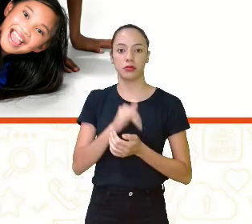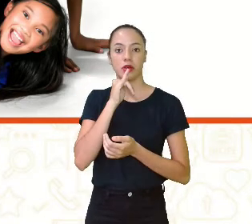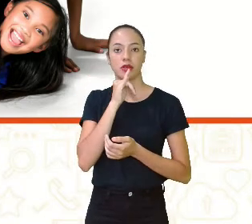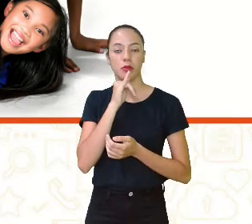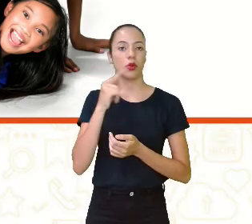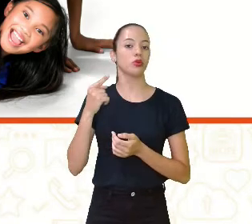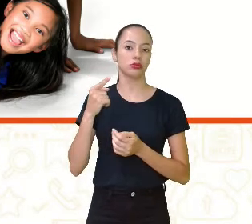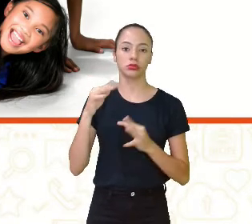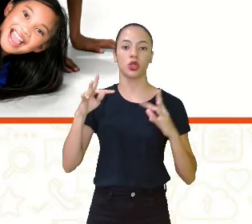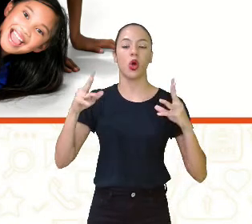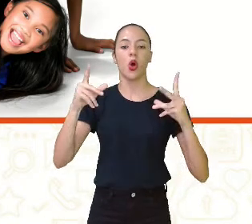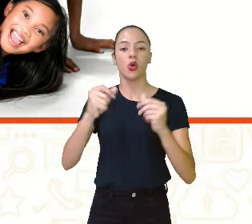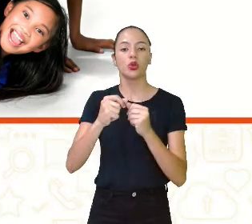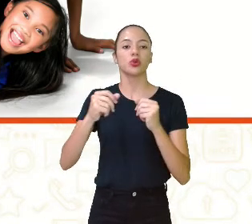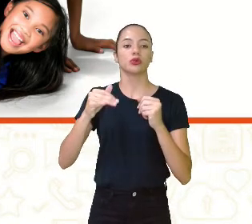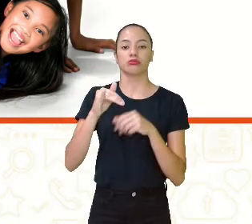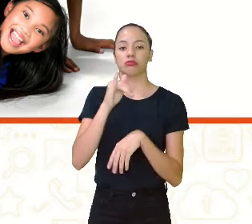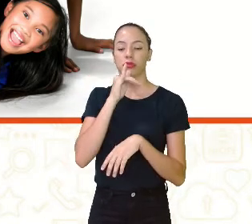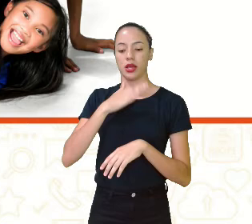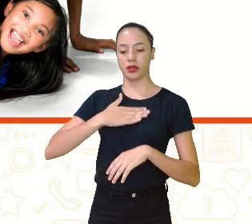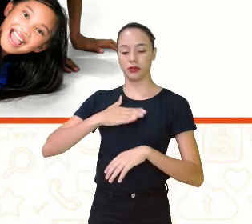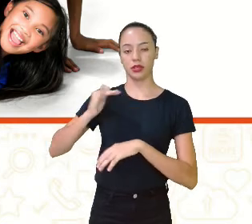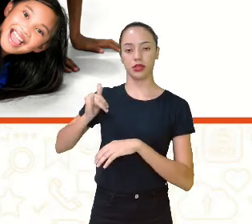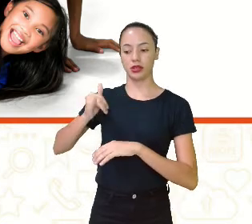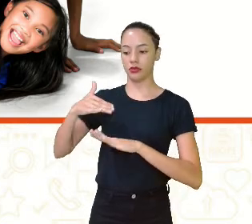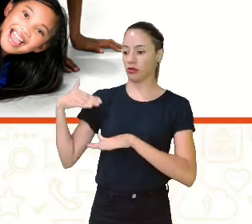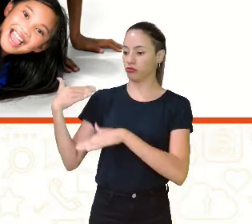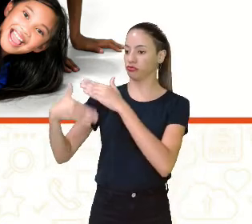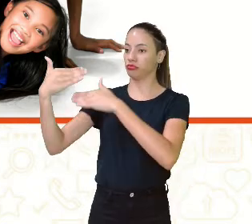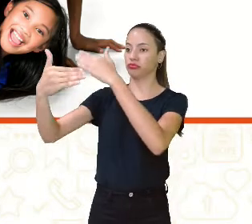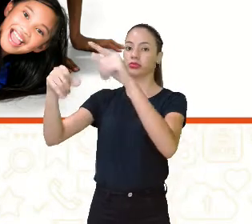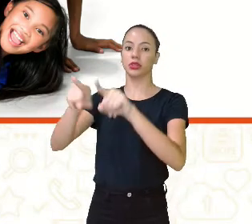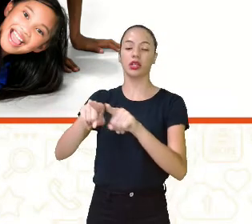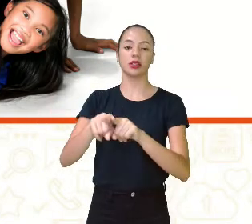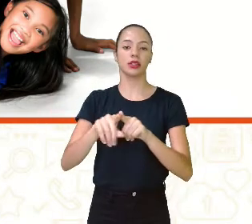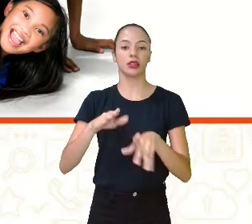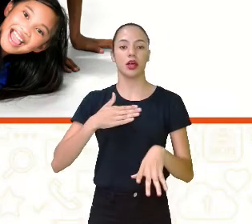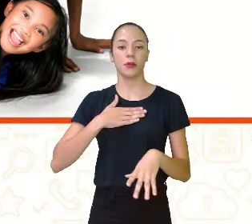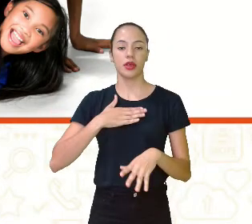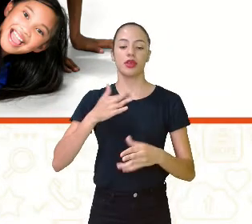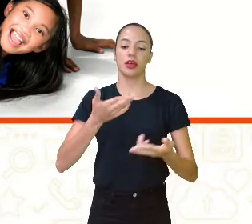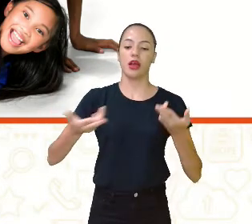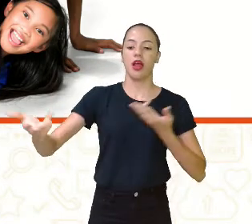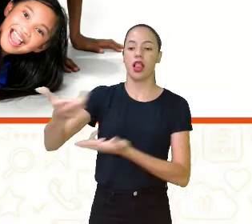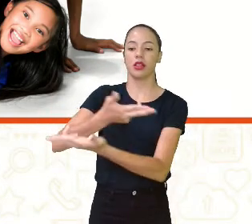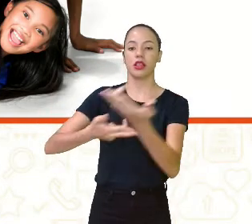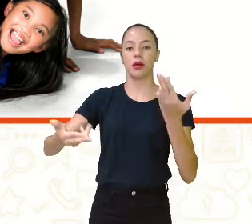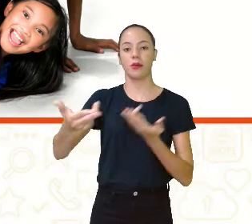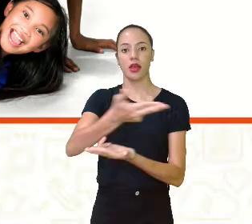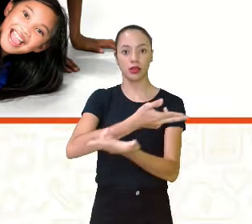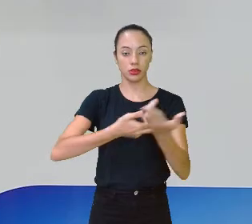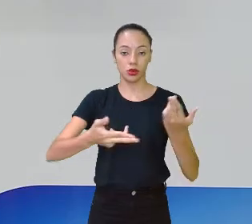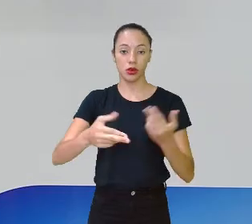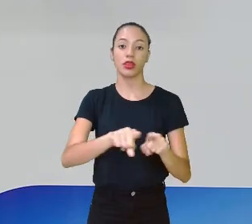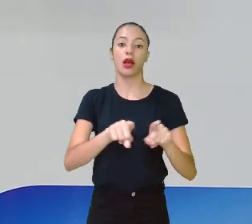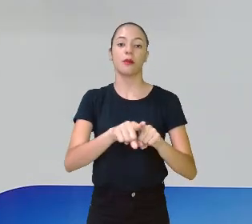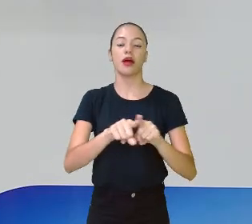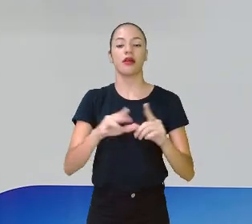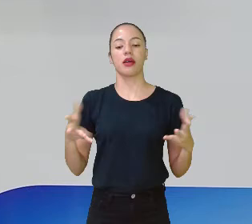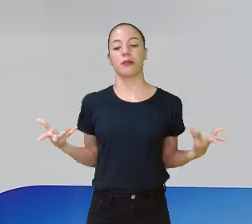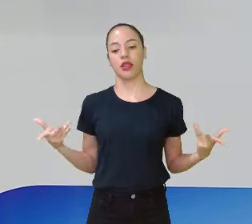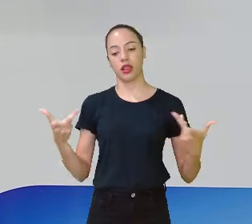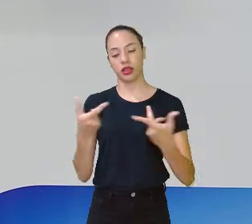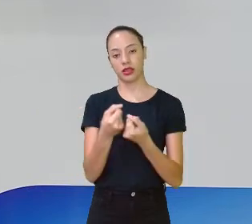repertório, os relacionamentos interpessoais, as habilidades socioemocionais.